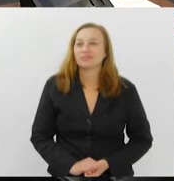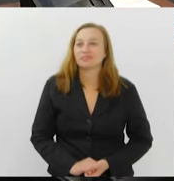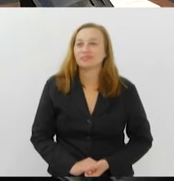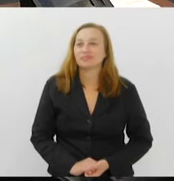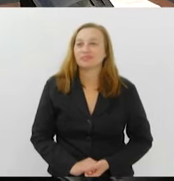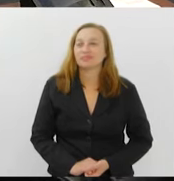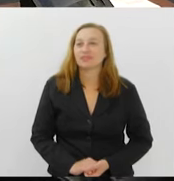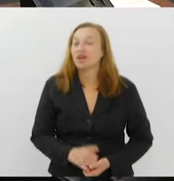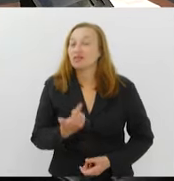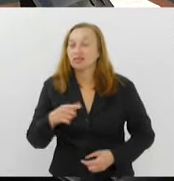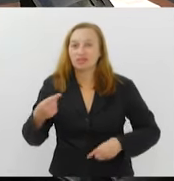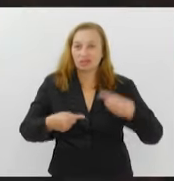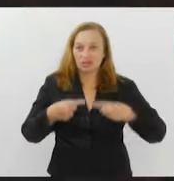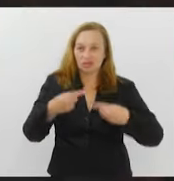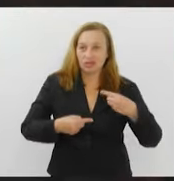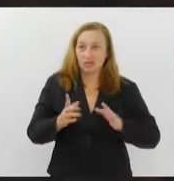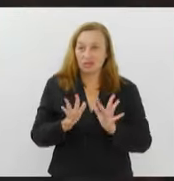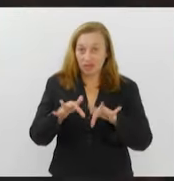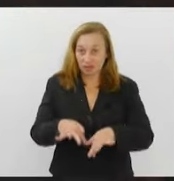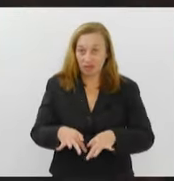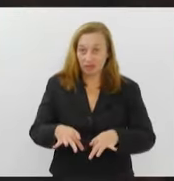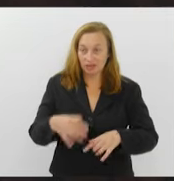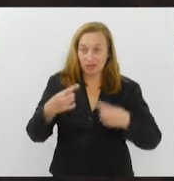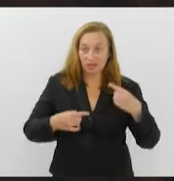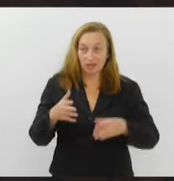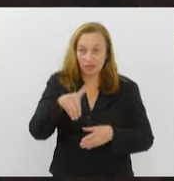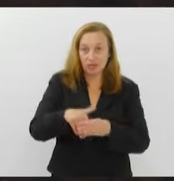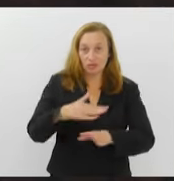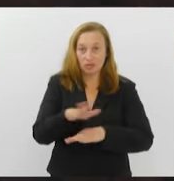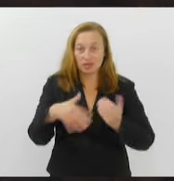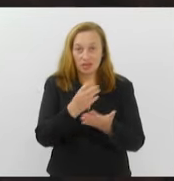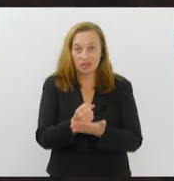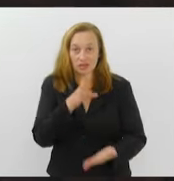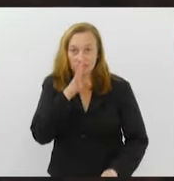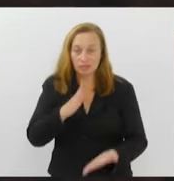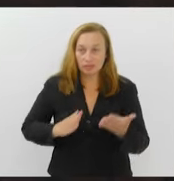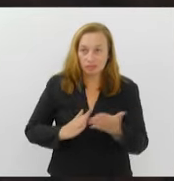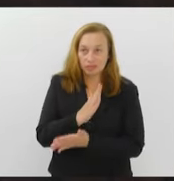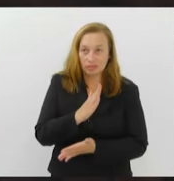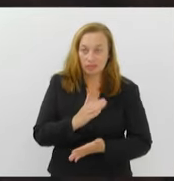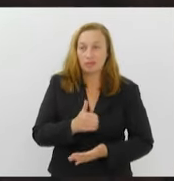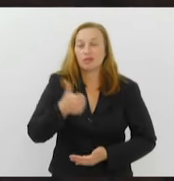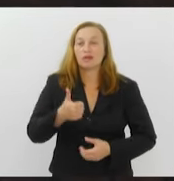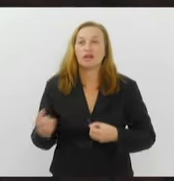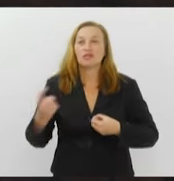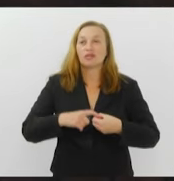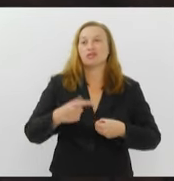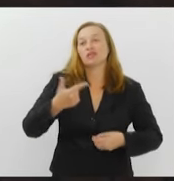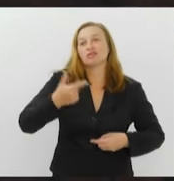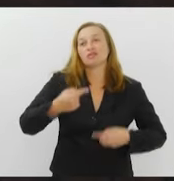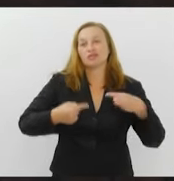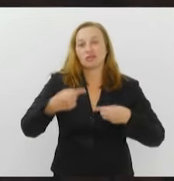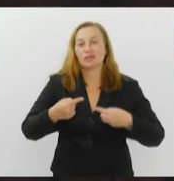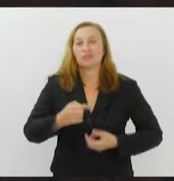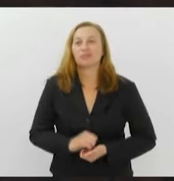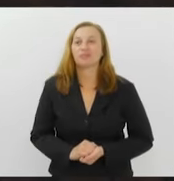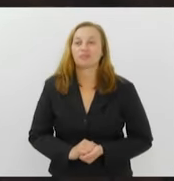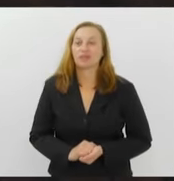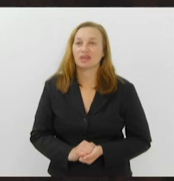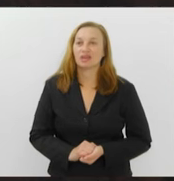Não havendo mais quem queira discutir, encerrada a discussão. Em votação, os senhores que aprovam, permaneçam como estão. Aprovado em primeira e retorna em segunda a